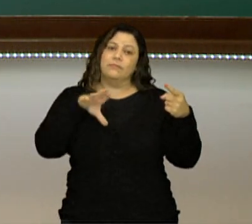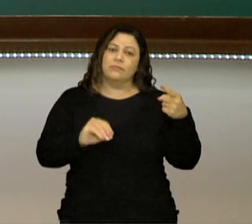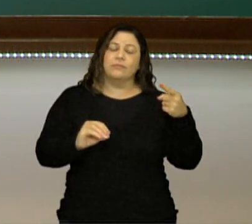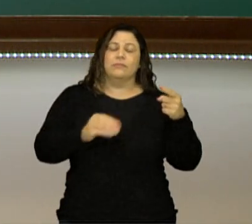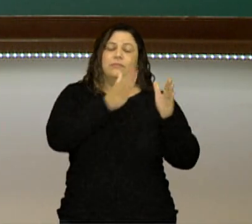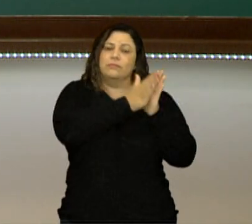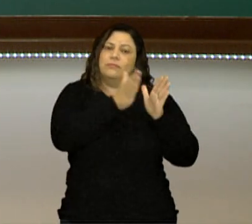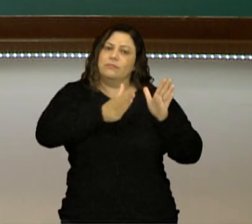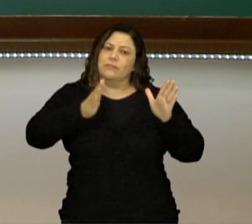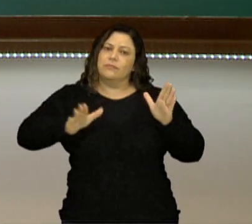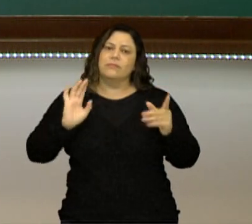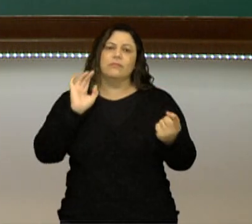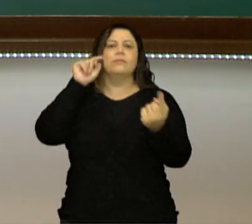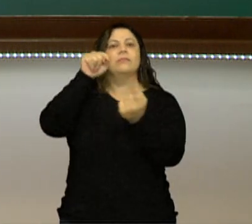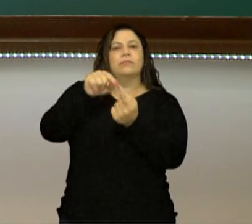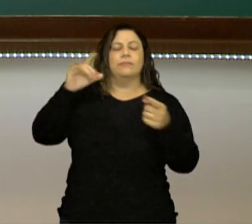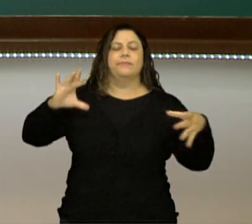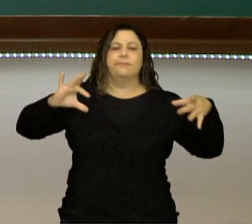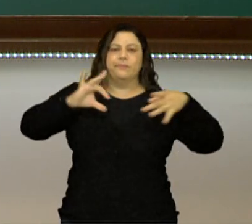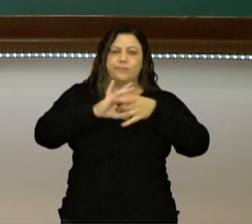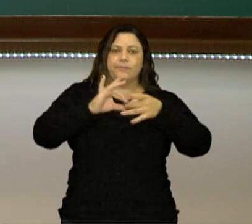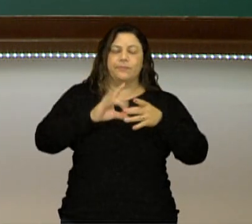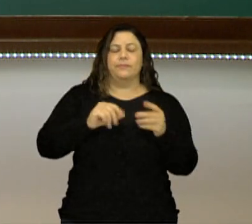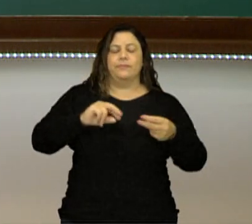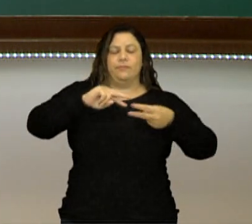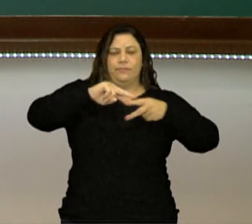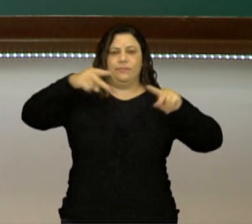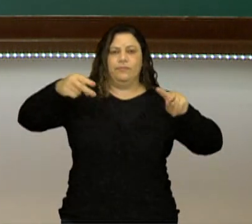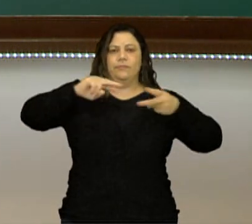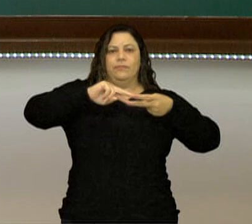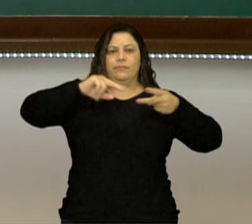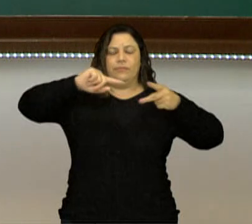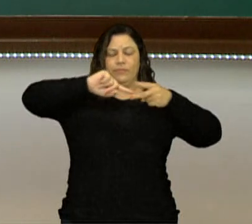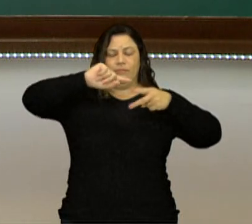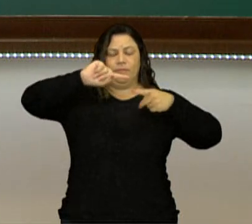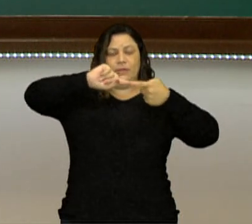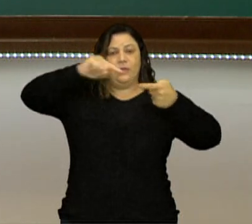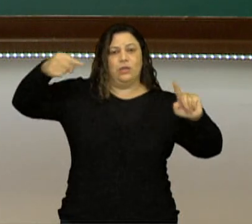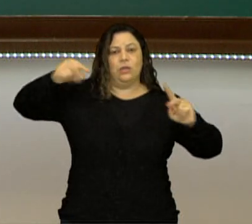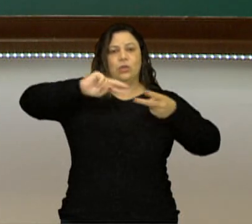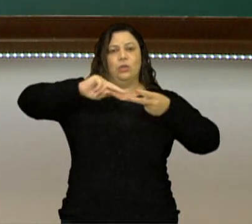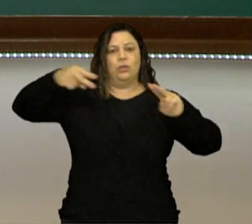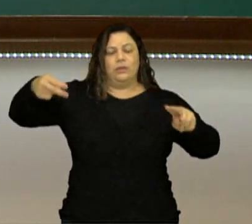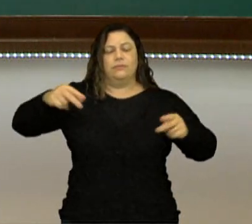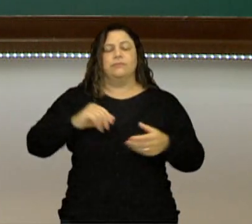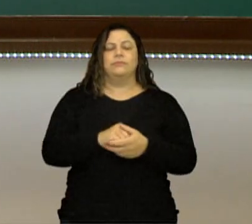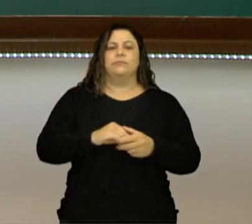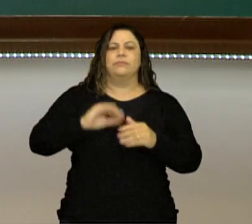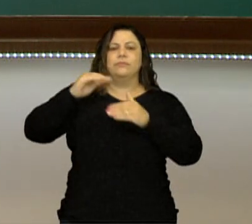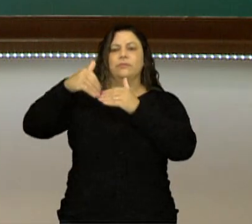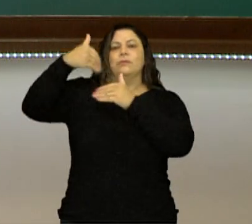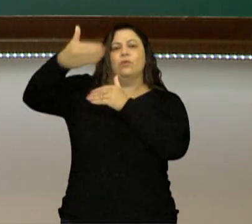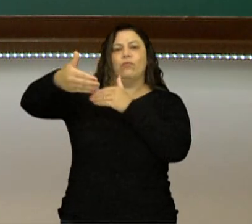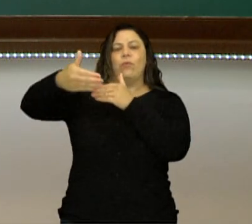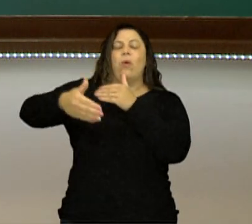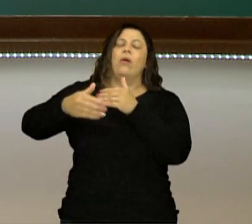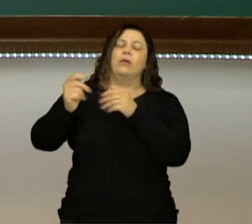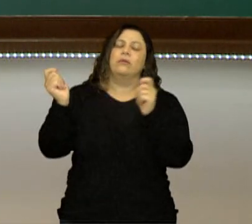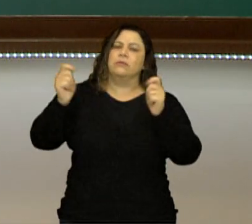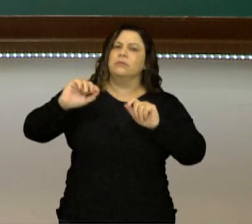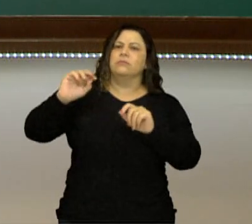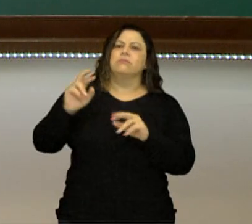que vão determinar que liga esse gene, pula esse, liga o outro, enfim. E fatores externos que também vão